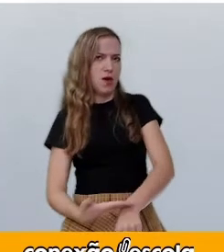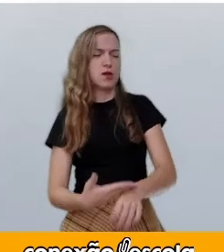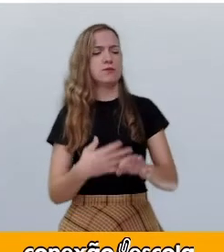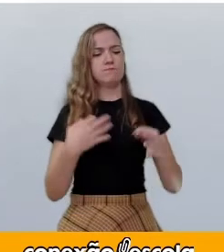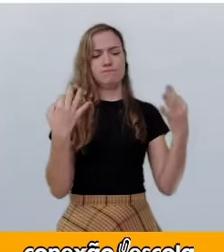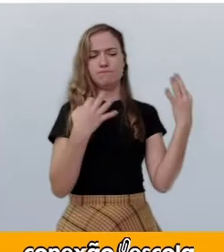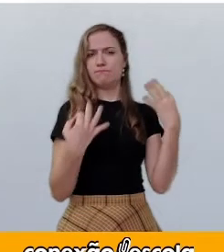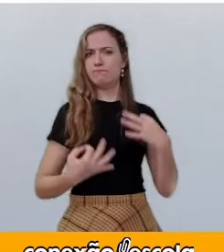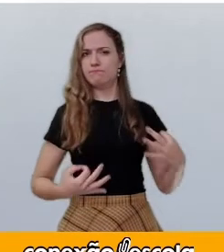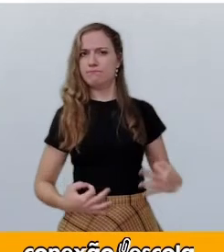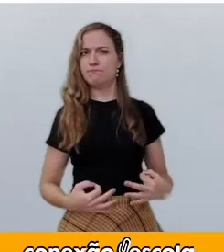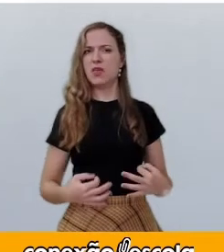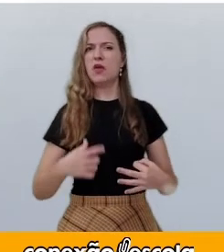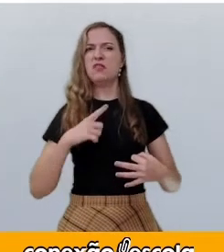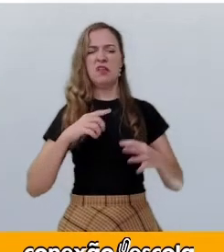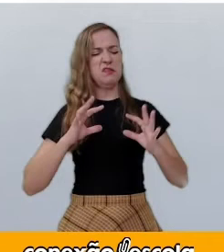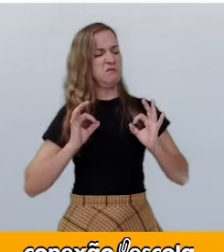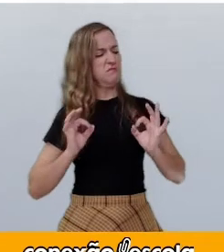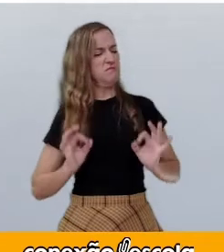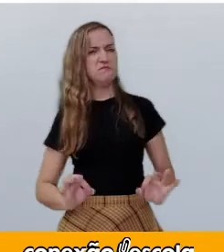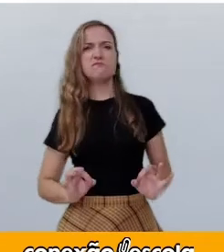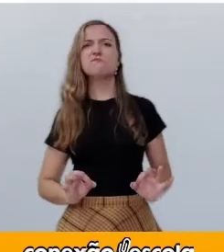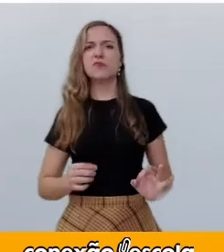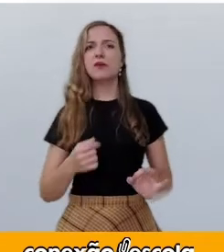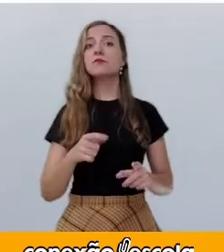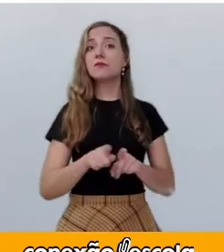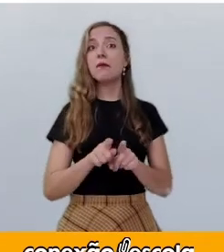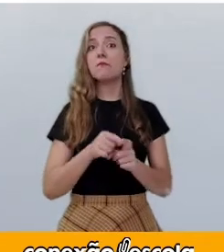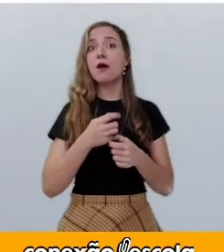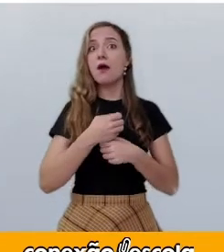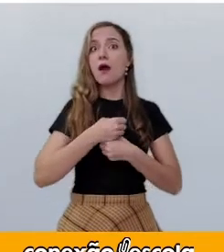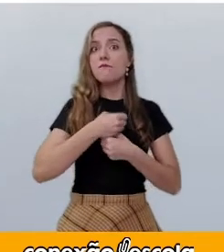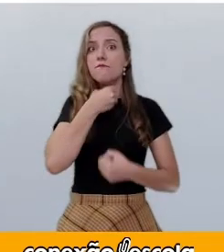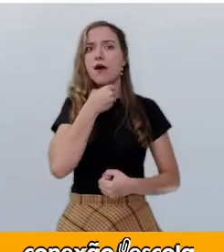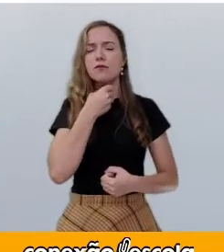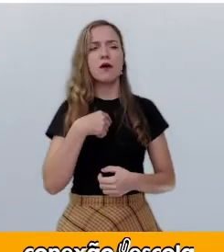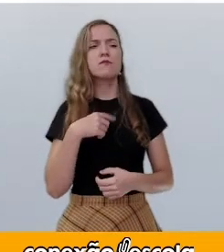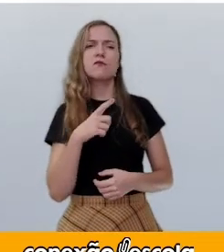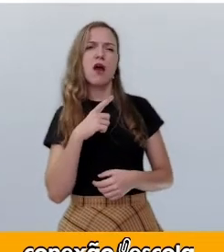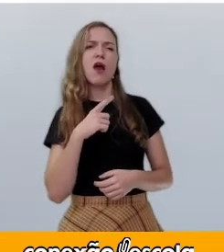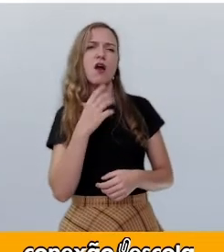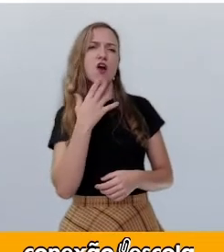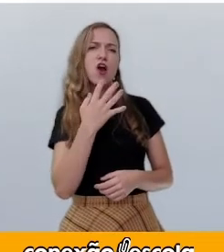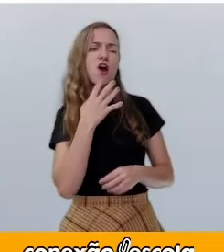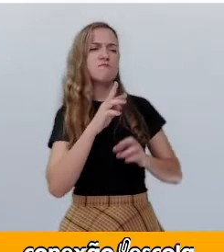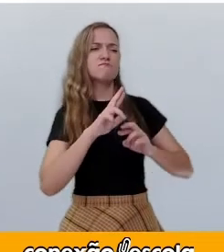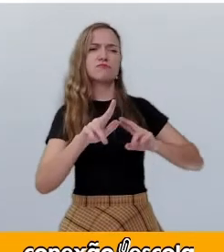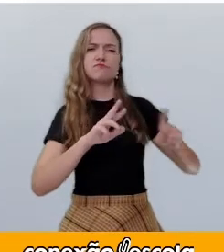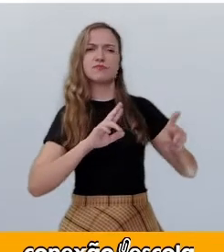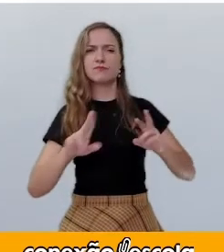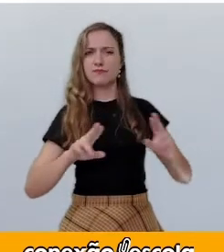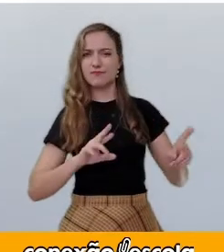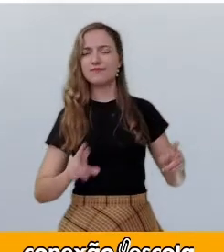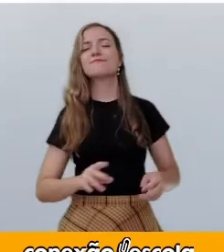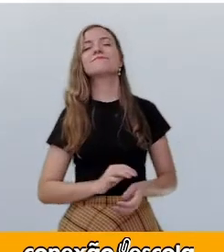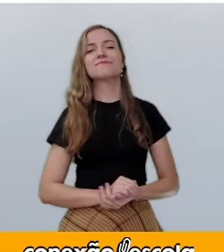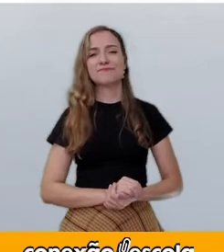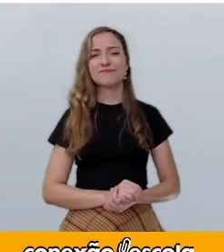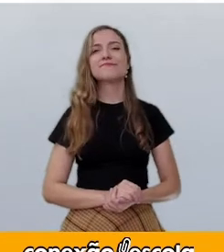impecávelmente passadas e gravatas que variavam as estampas